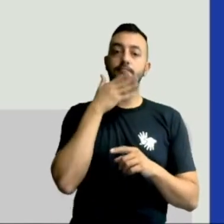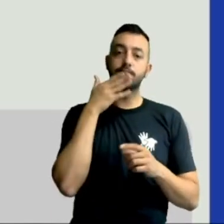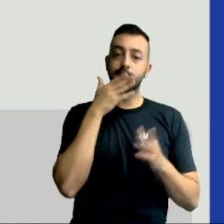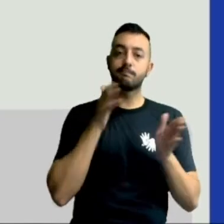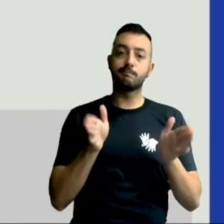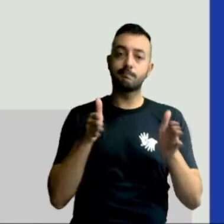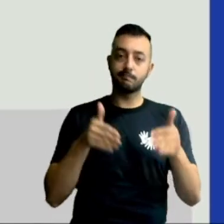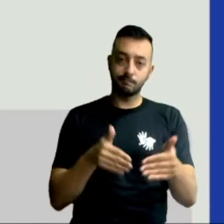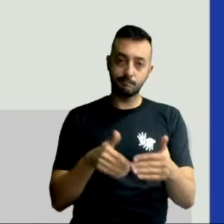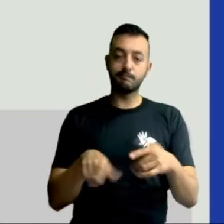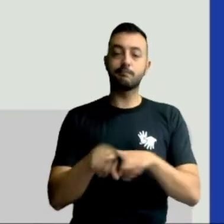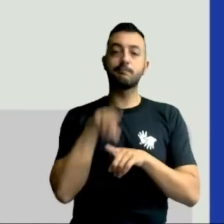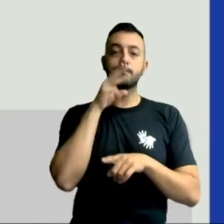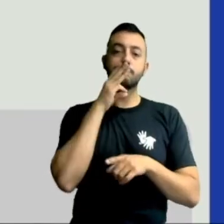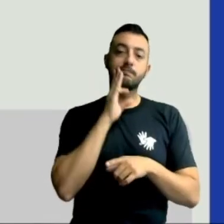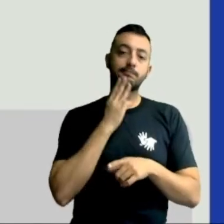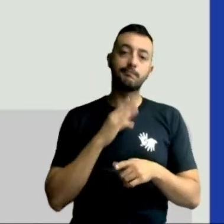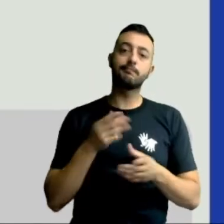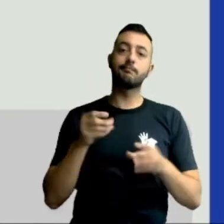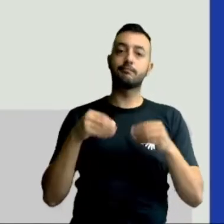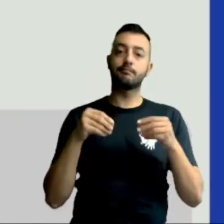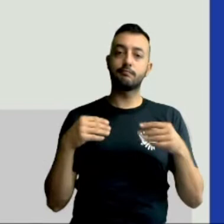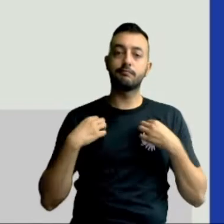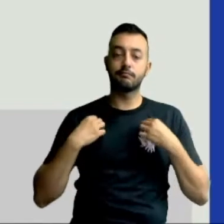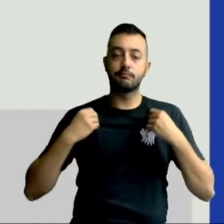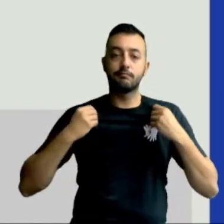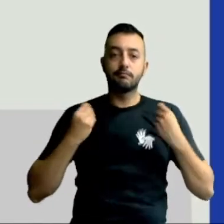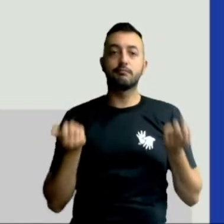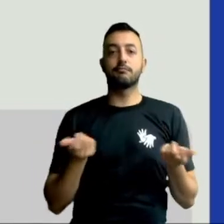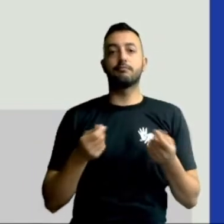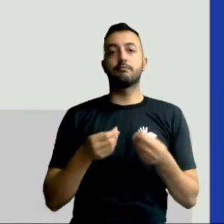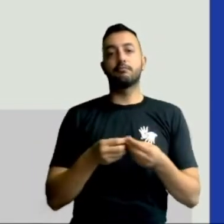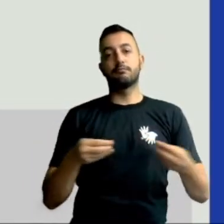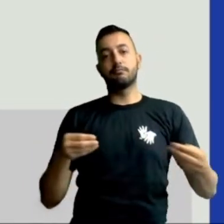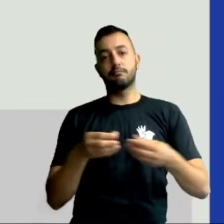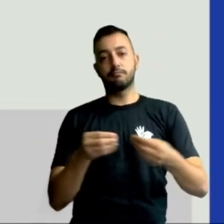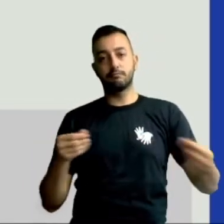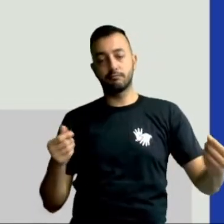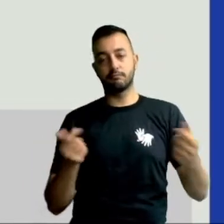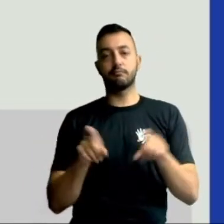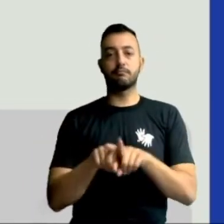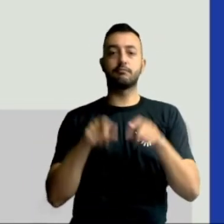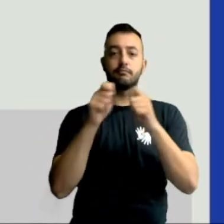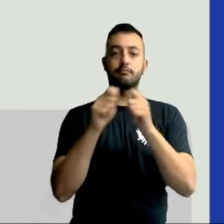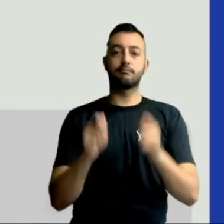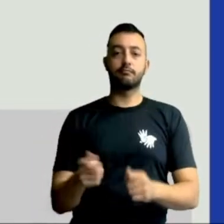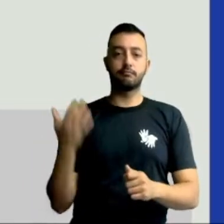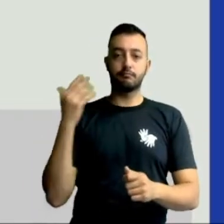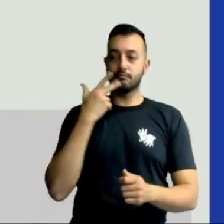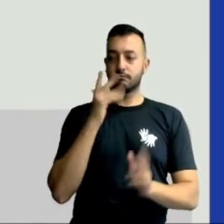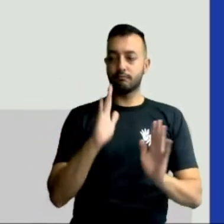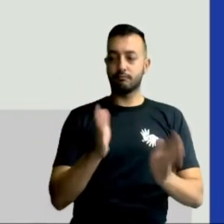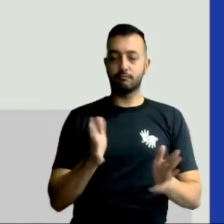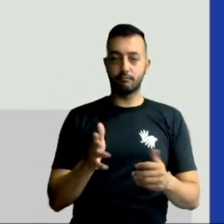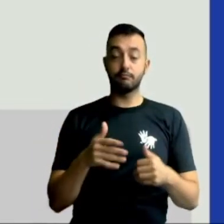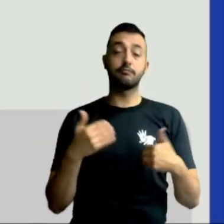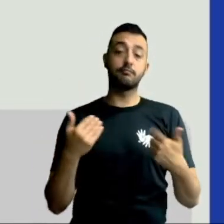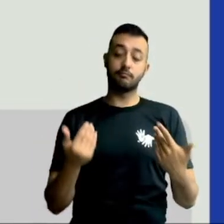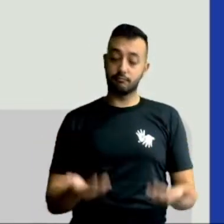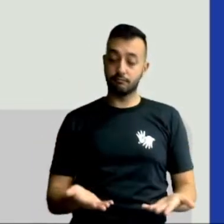mel, tecido, pano de algodão, além daqueles artesanatos que eu falei para vocês anteriormente, certo?